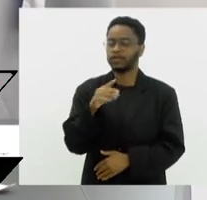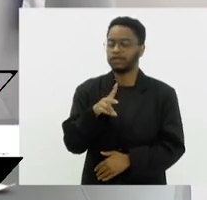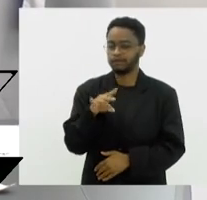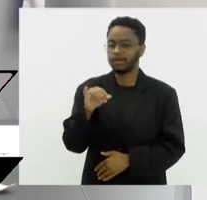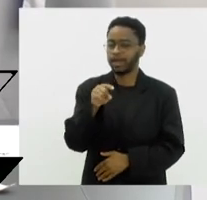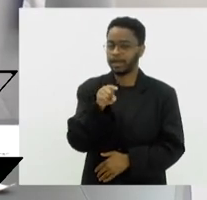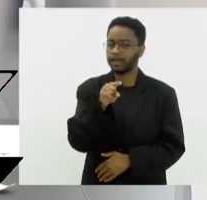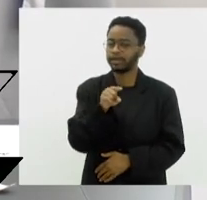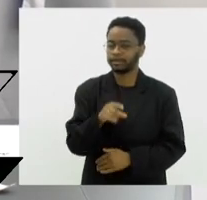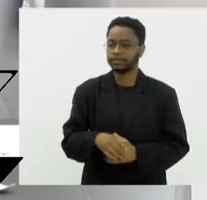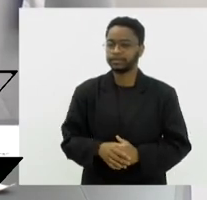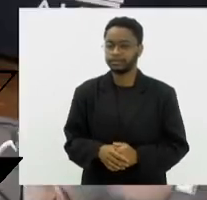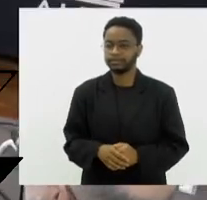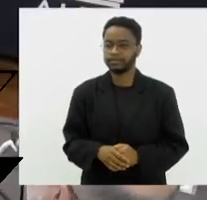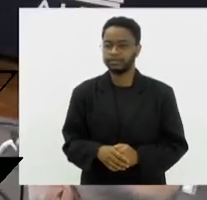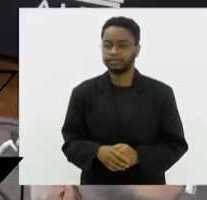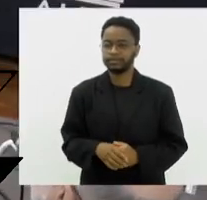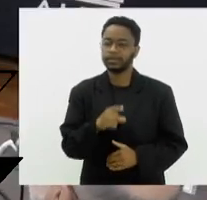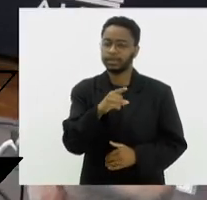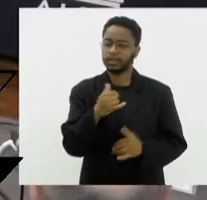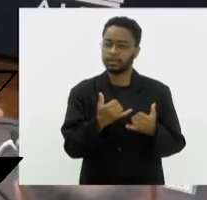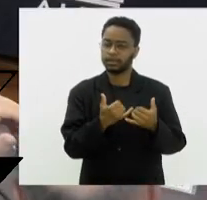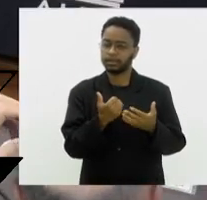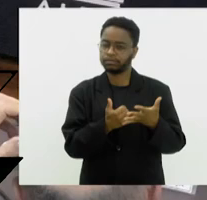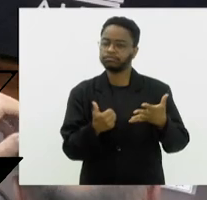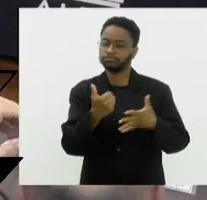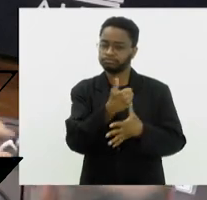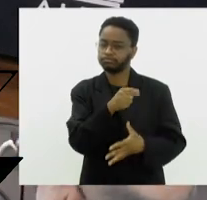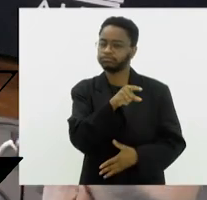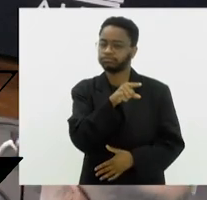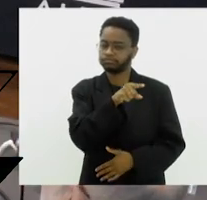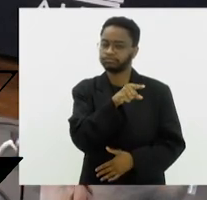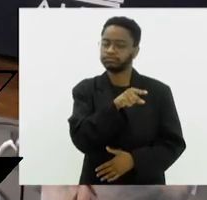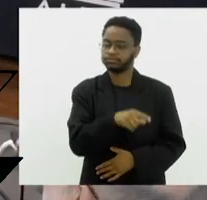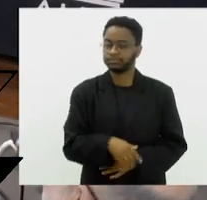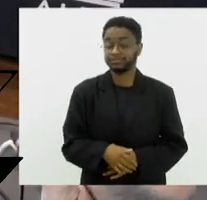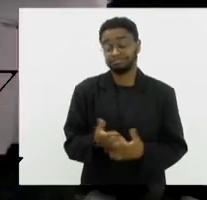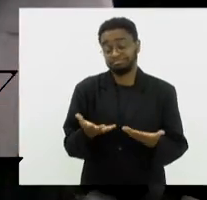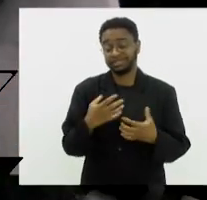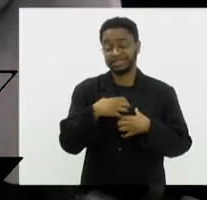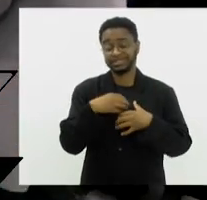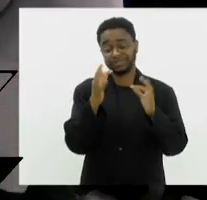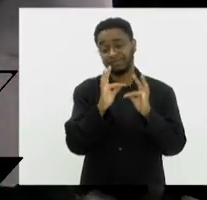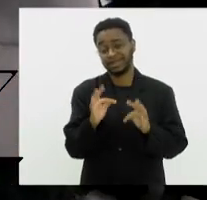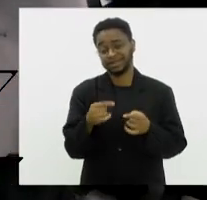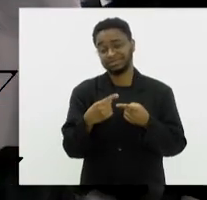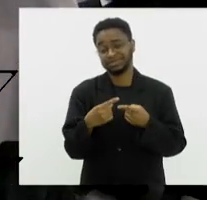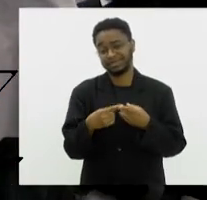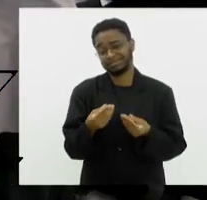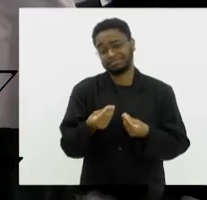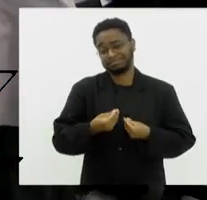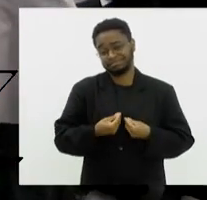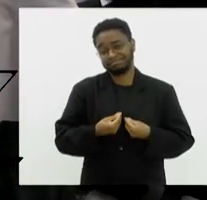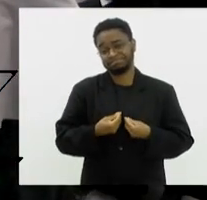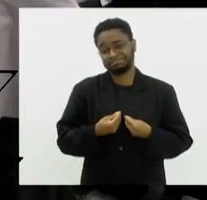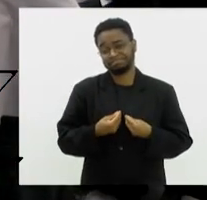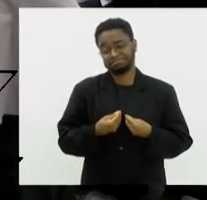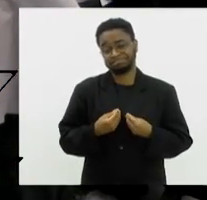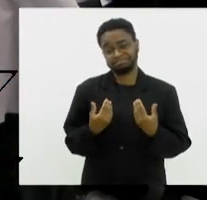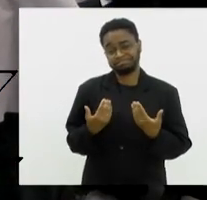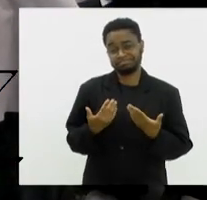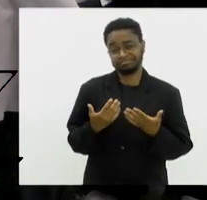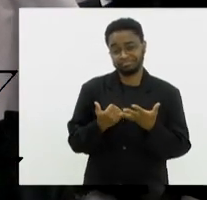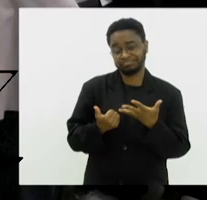Mas continua dizendo, é muito prestígio do deputado Luiz Paulo. Ah, bom, eu fico feliz de ser prestigiado. Quem não gosta de ser